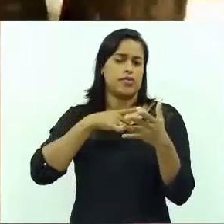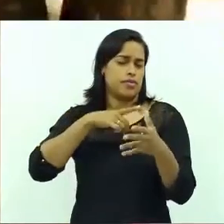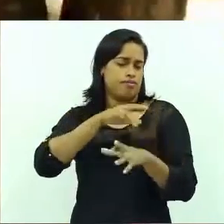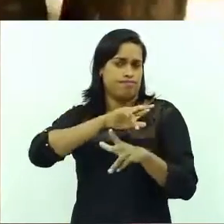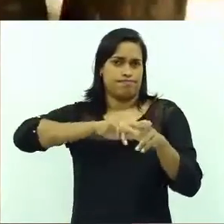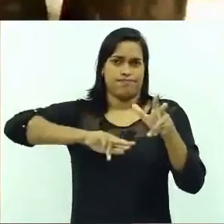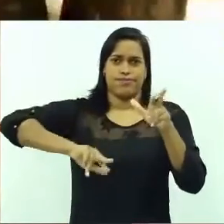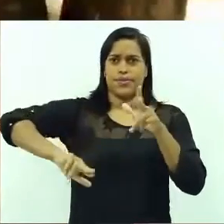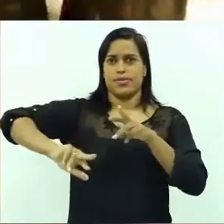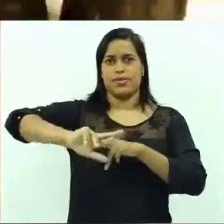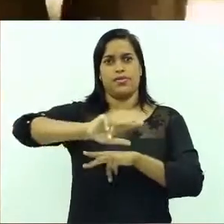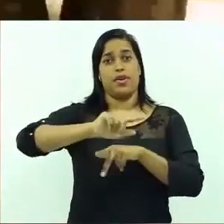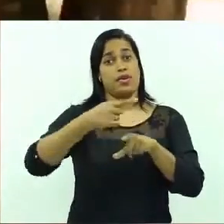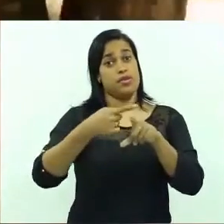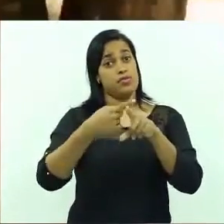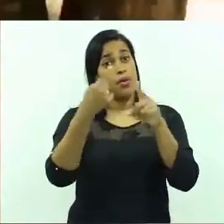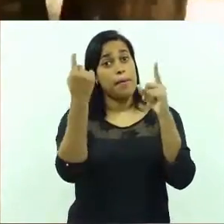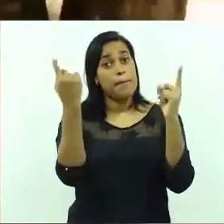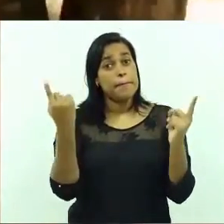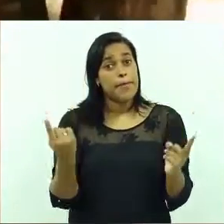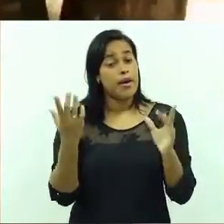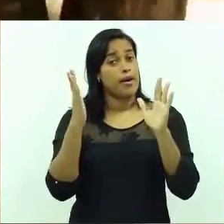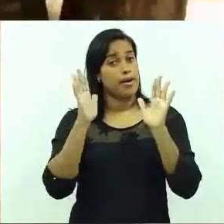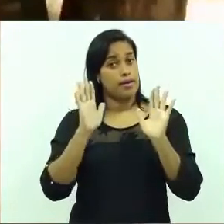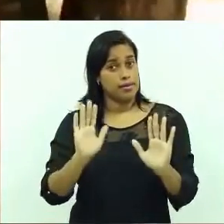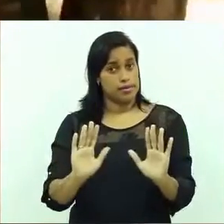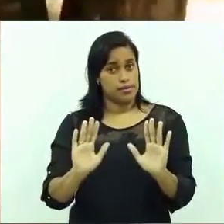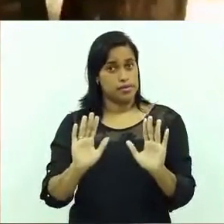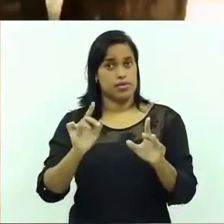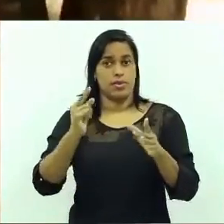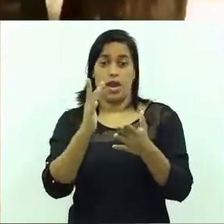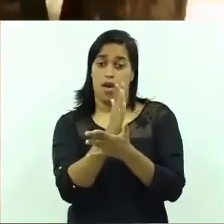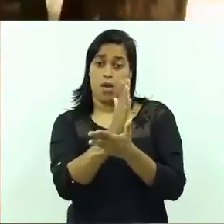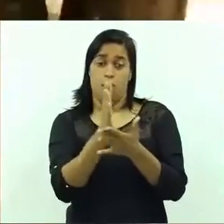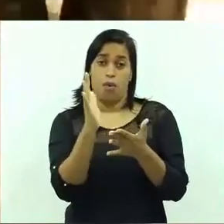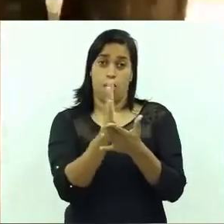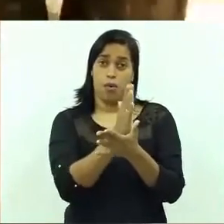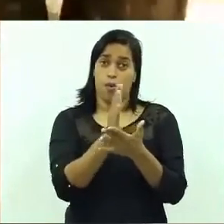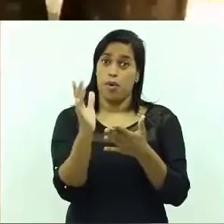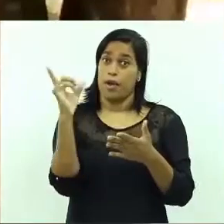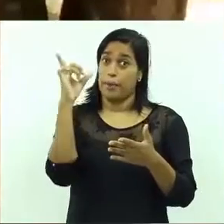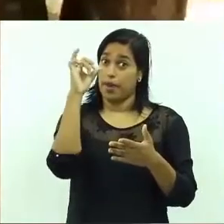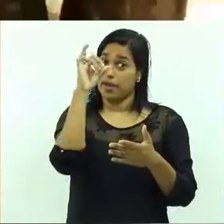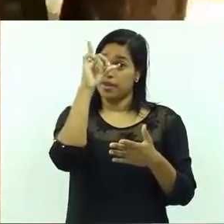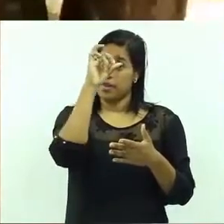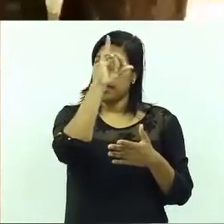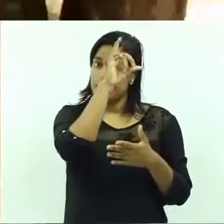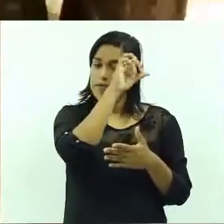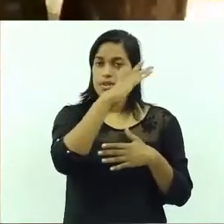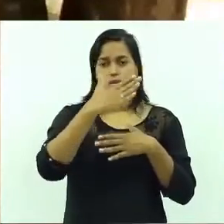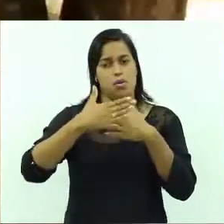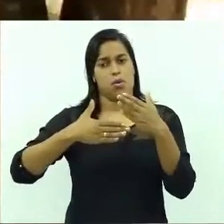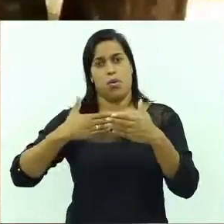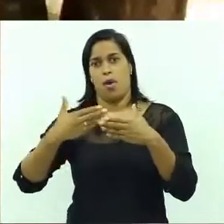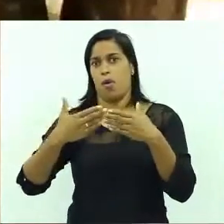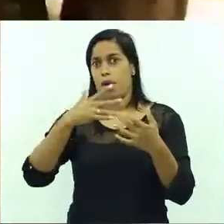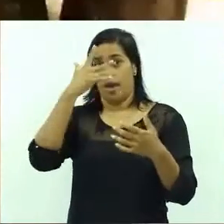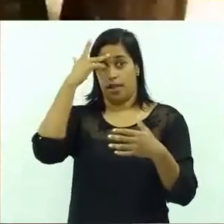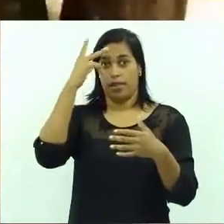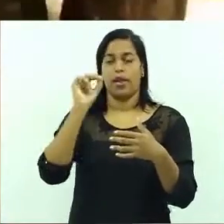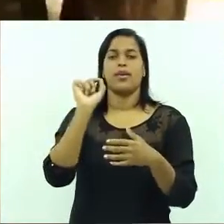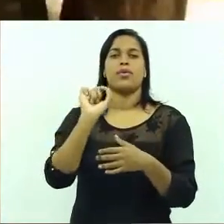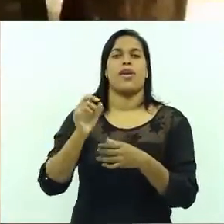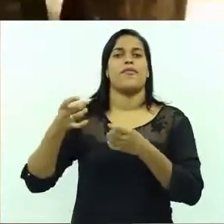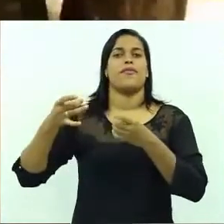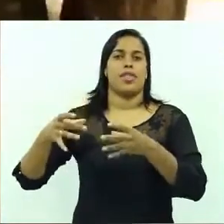ideia. Só que eu digo sempre que provavelmente a coisa mais difícil de qualquer ideia é